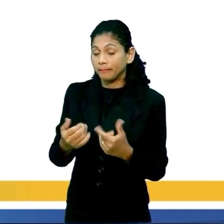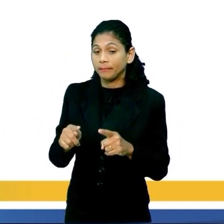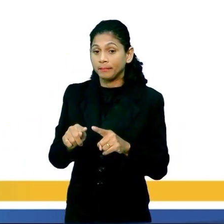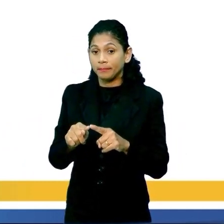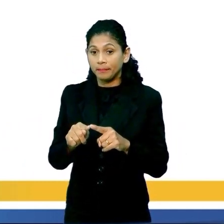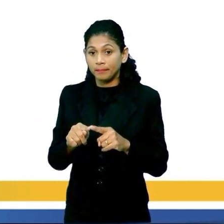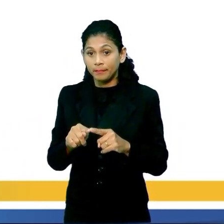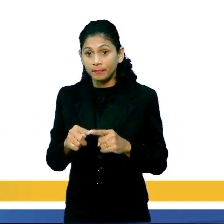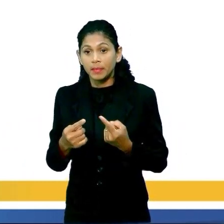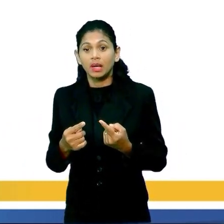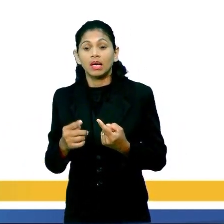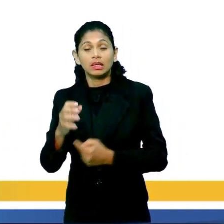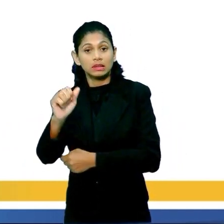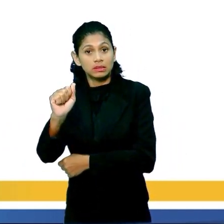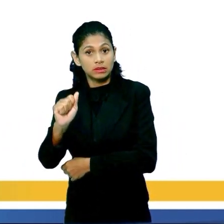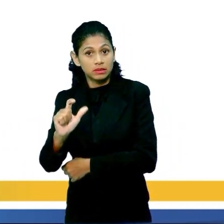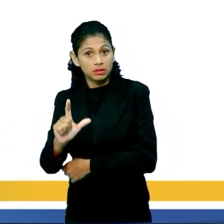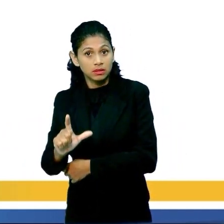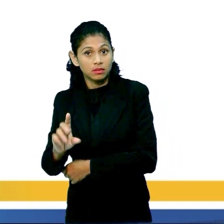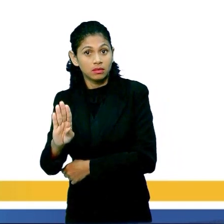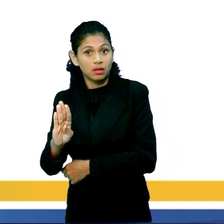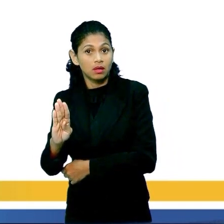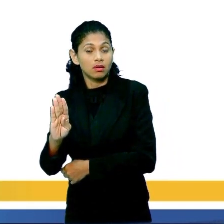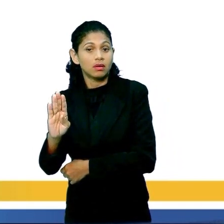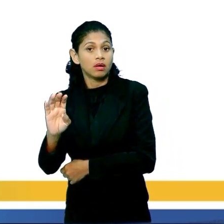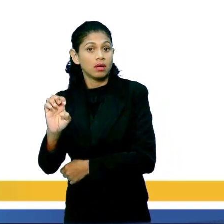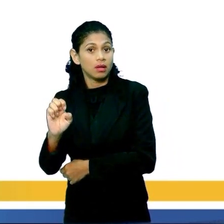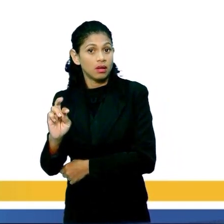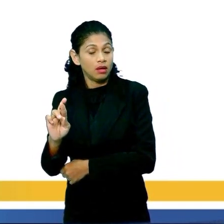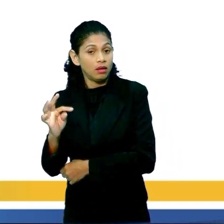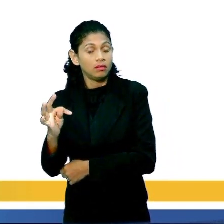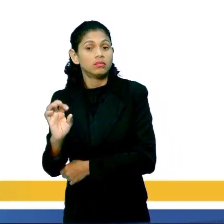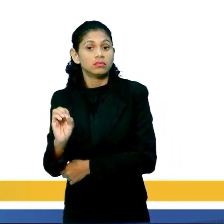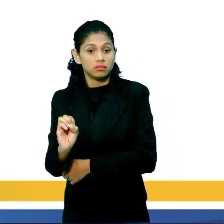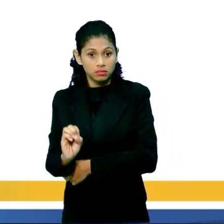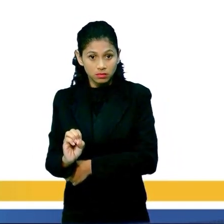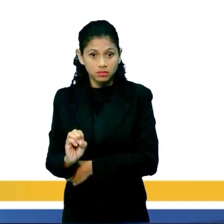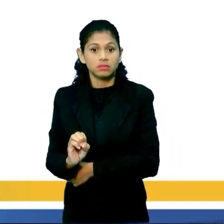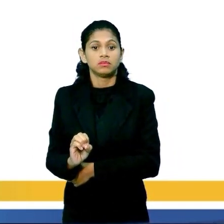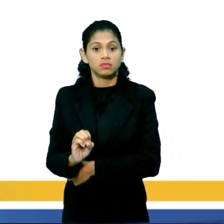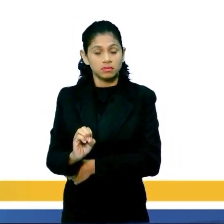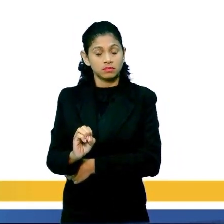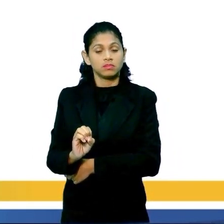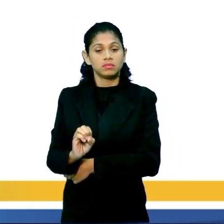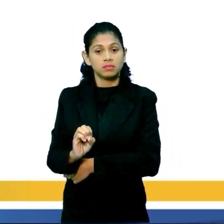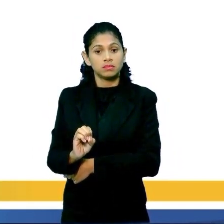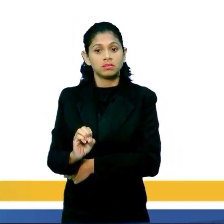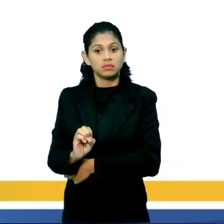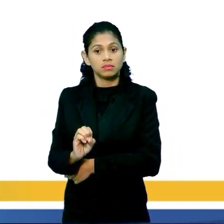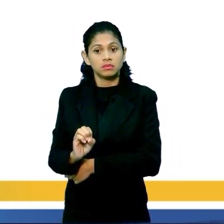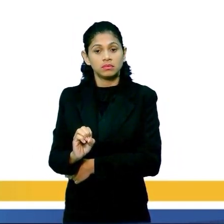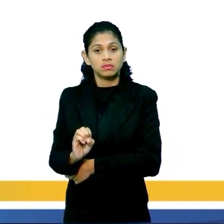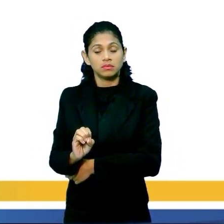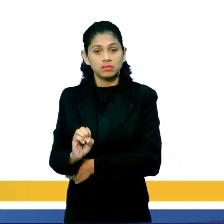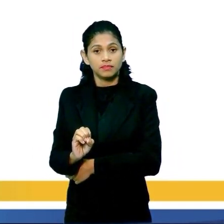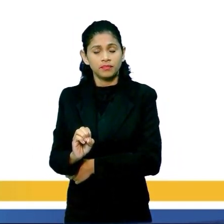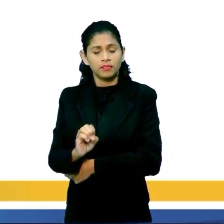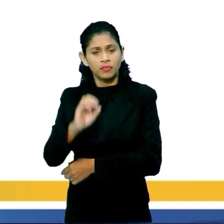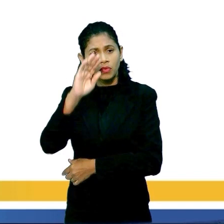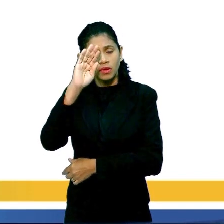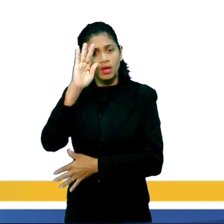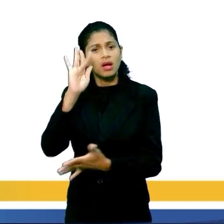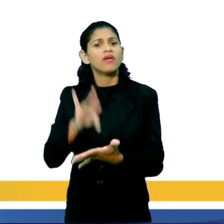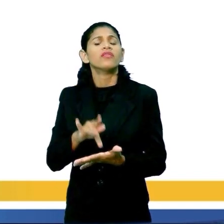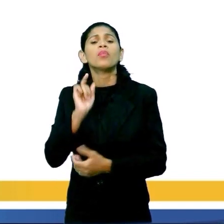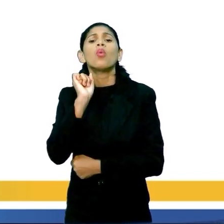explica Alberto né E quem é Alberto nombre fictício ou seja o nome fictício dele o que que ele afirma que se